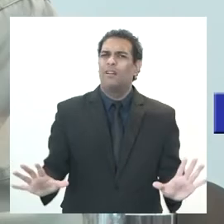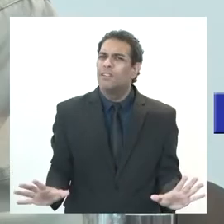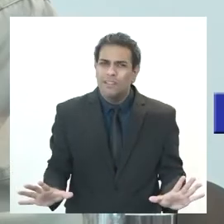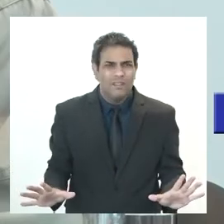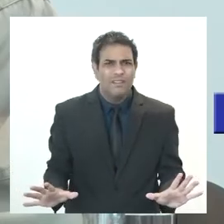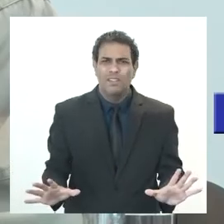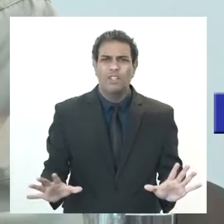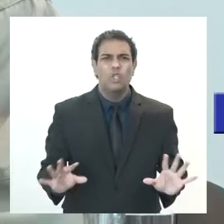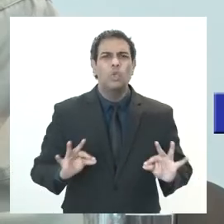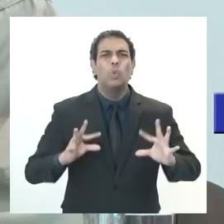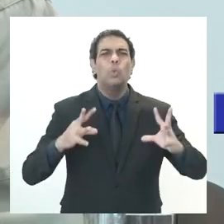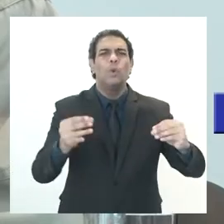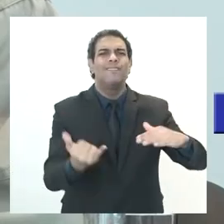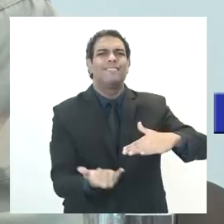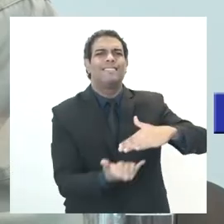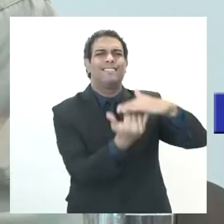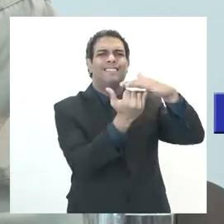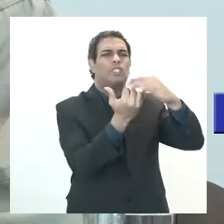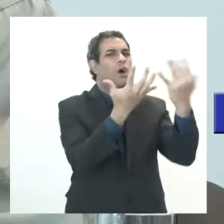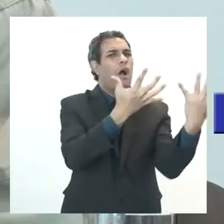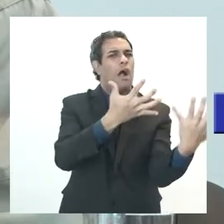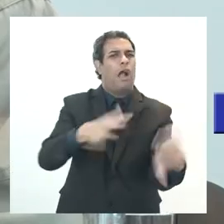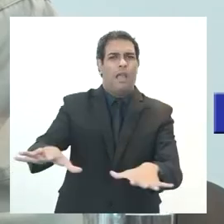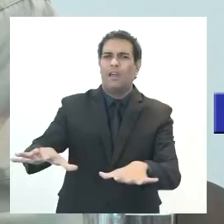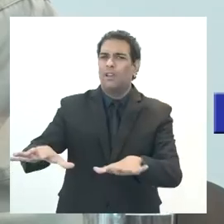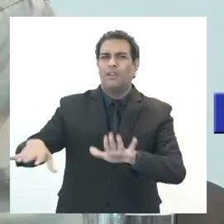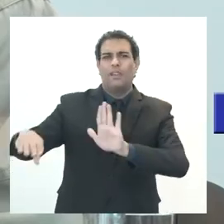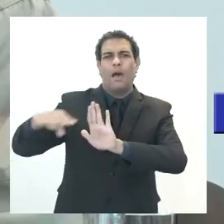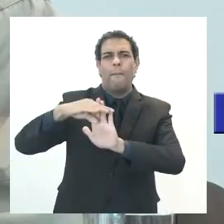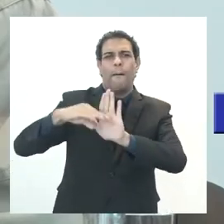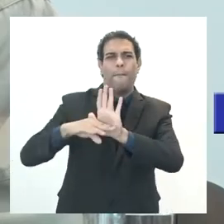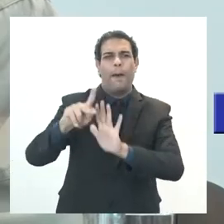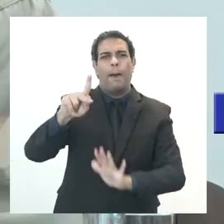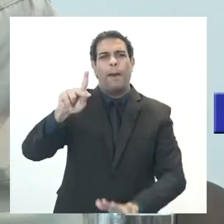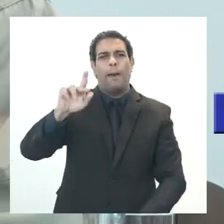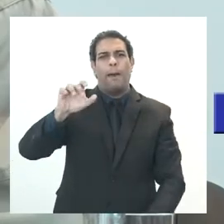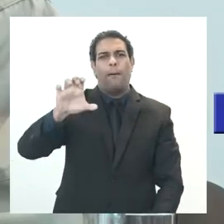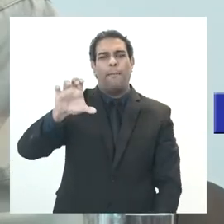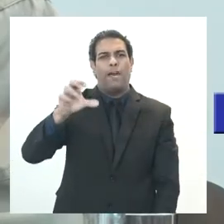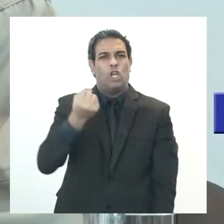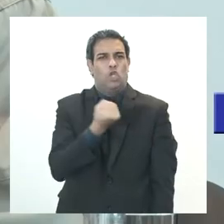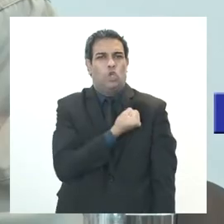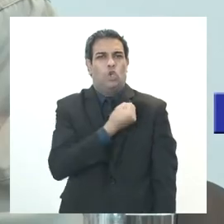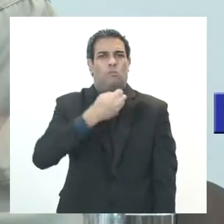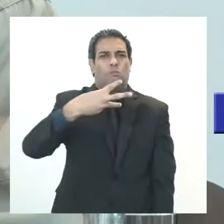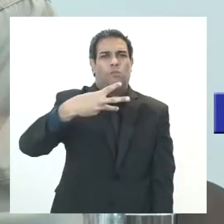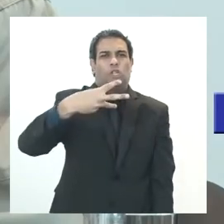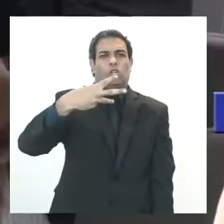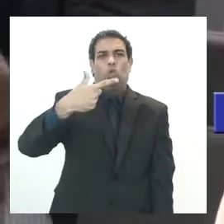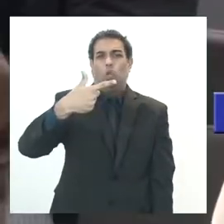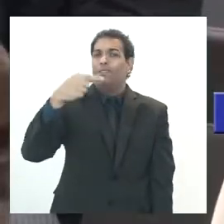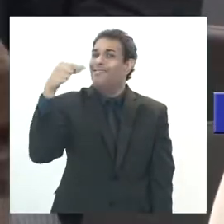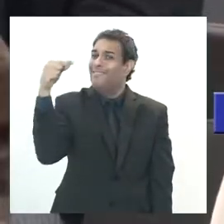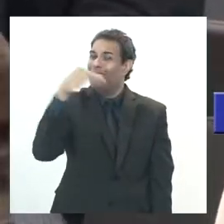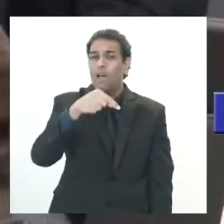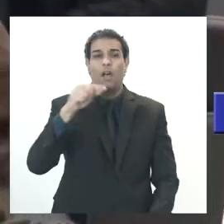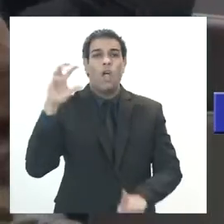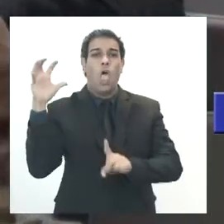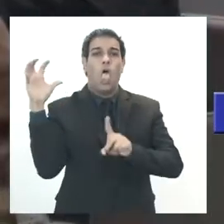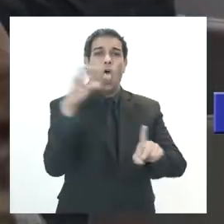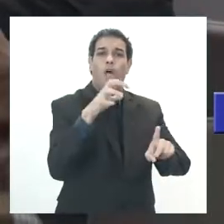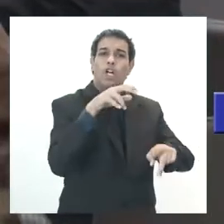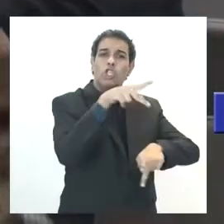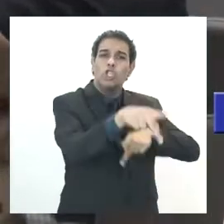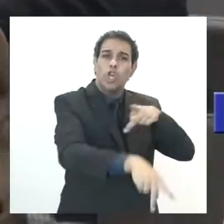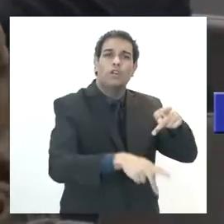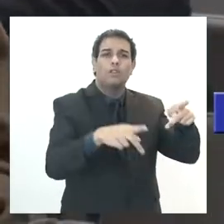todas as instituições devem rejeitar essa pack 32 porque é uma afronta para a sociedade é uma afronta